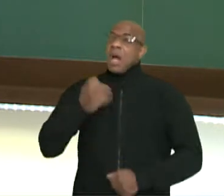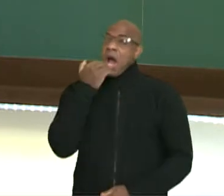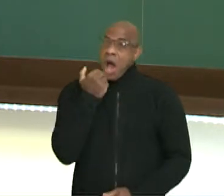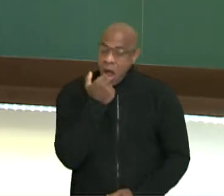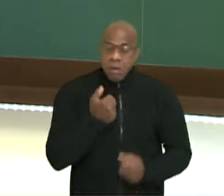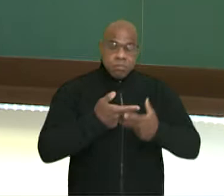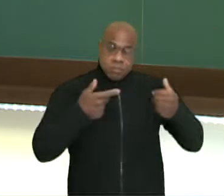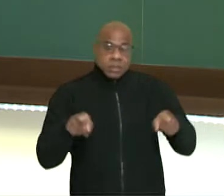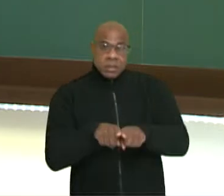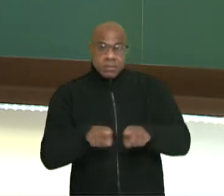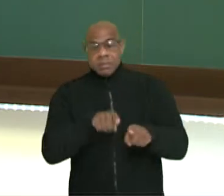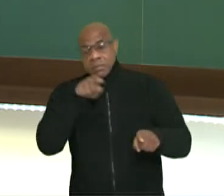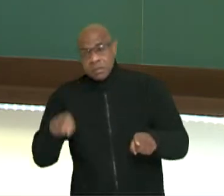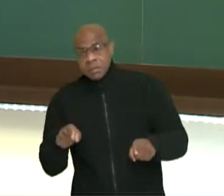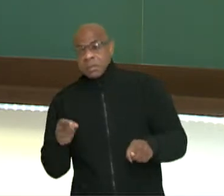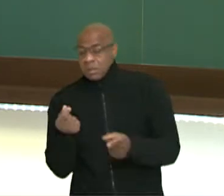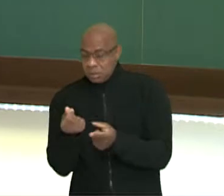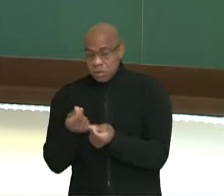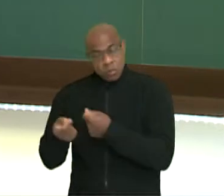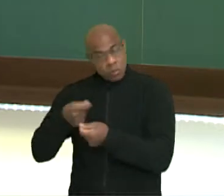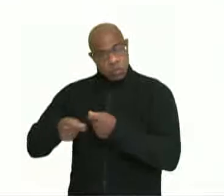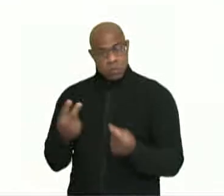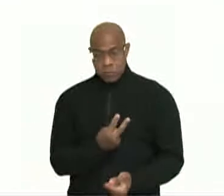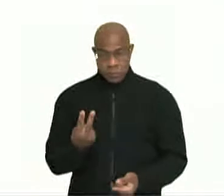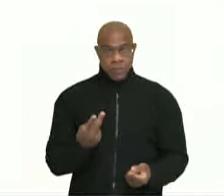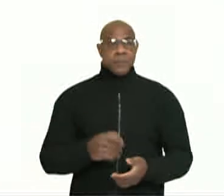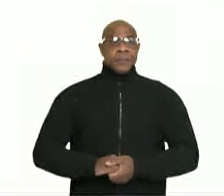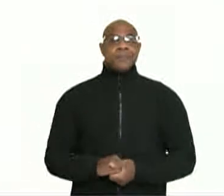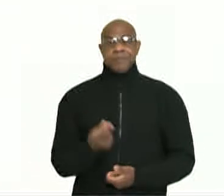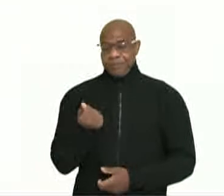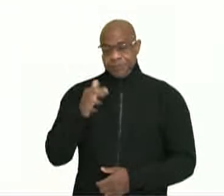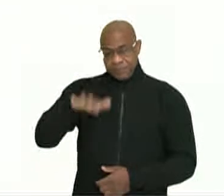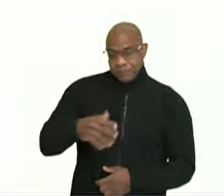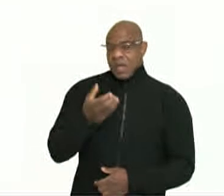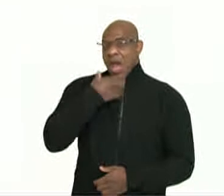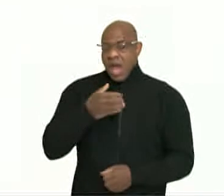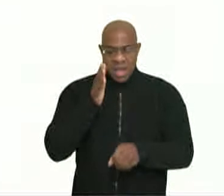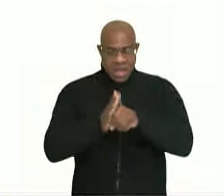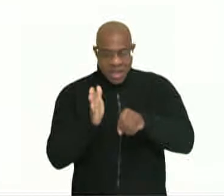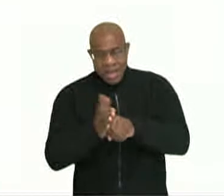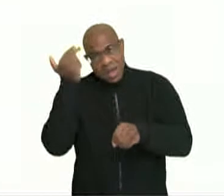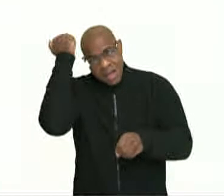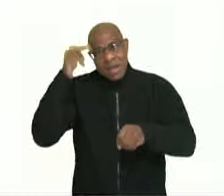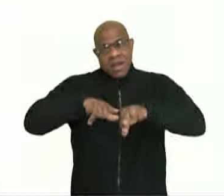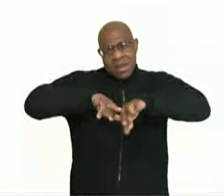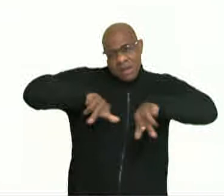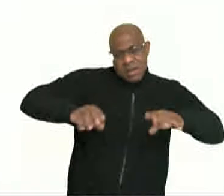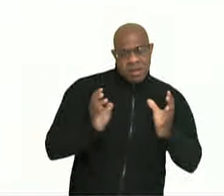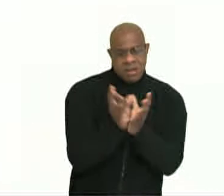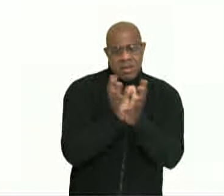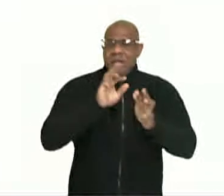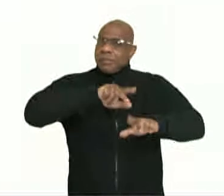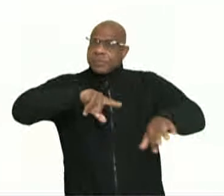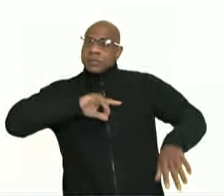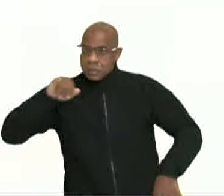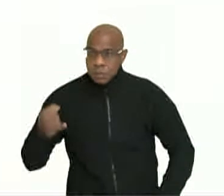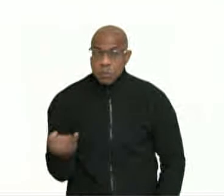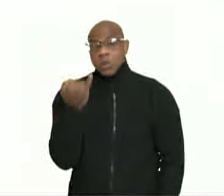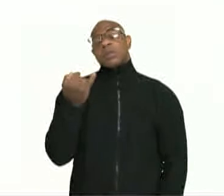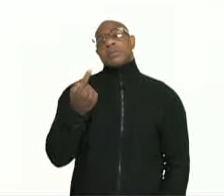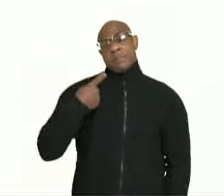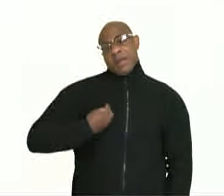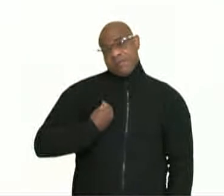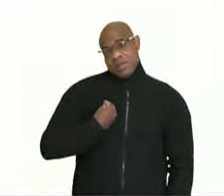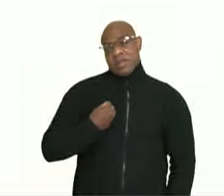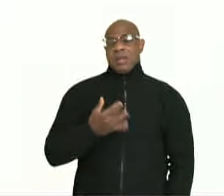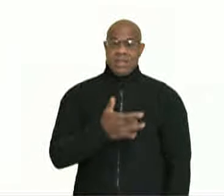nutrição e também ser econômica. Os preços de legumes, pescados, frutas e verduras importantes para uma vida